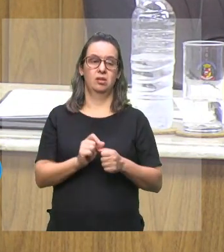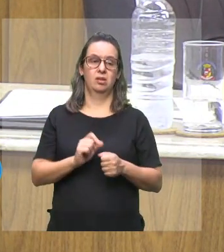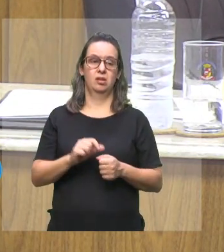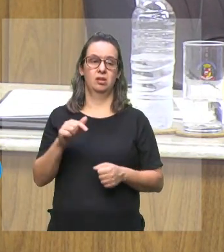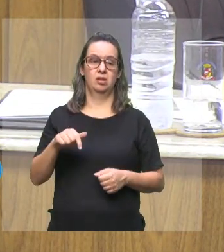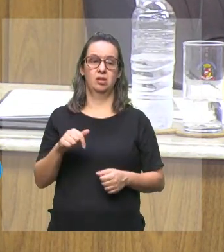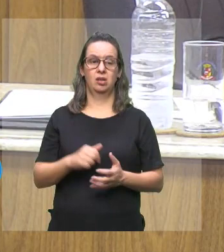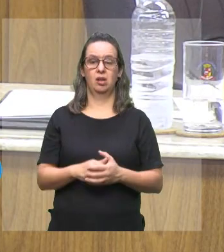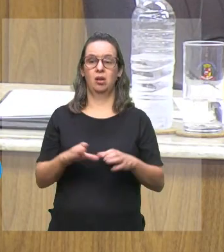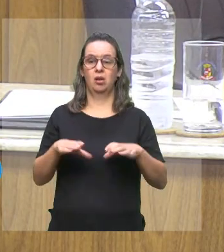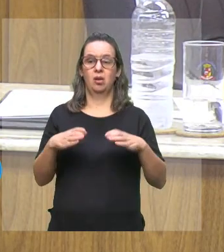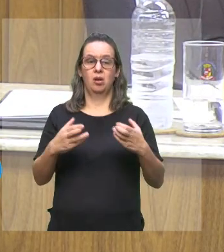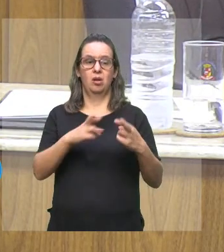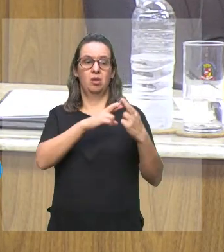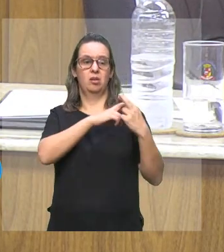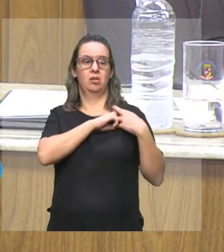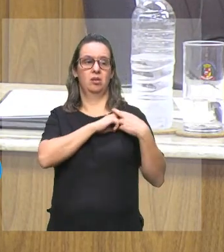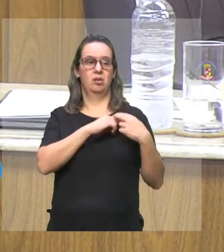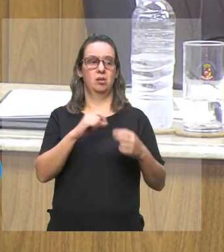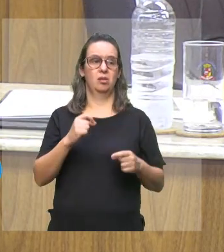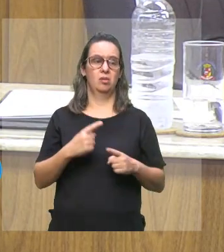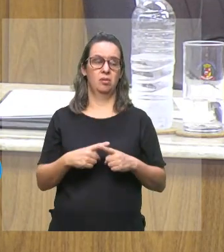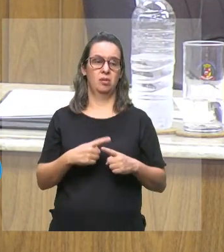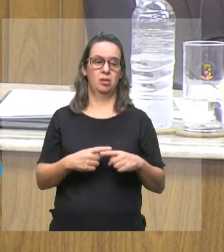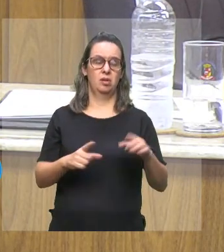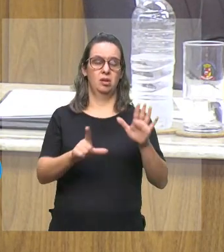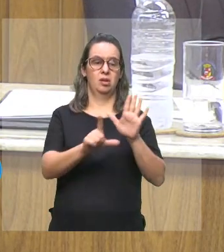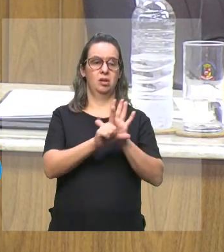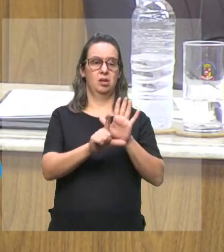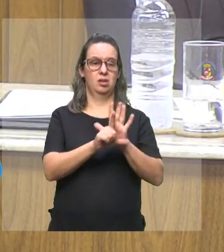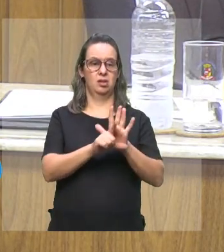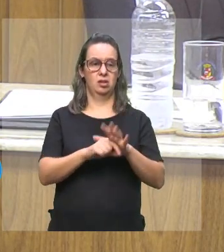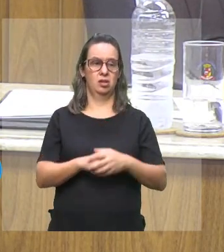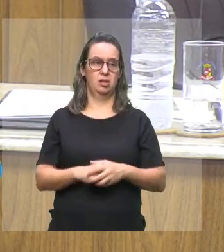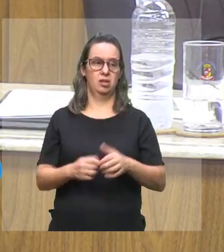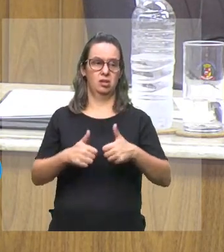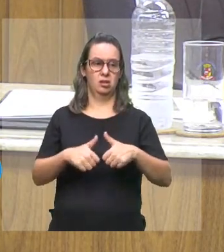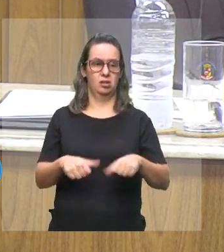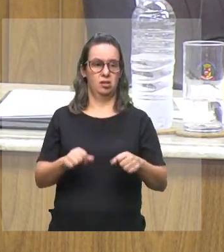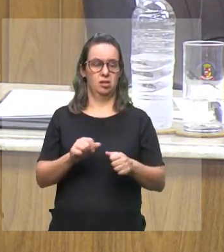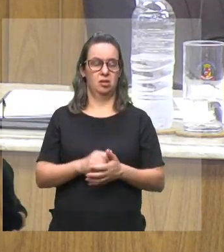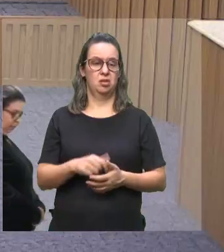fato, as leis que estamos fazendo não estão sendo cumpridas bem debaixo do nosso...